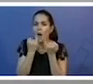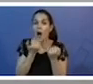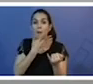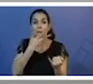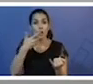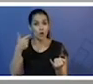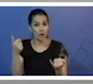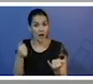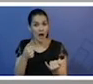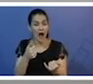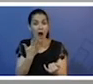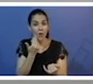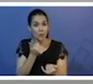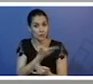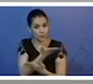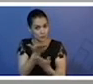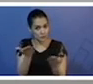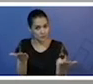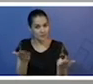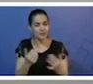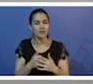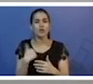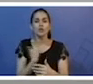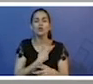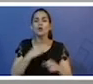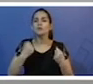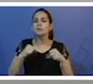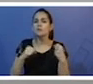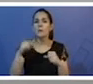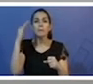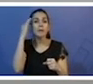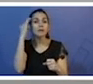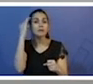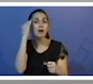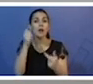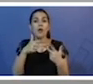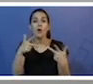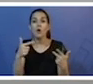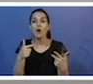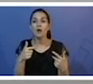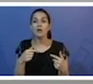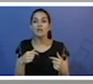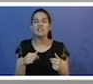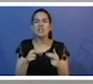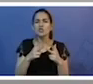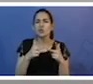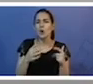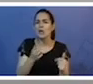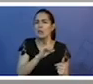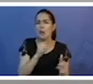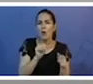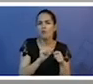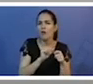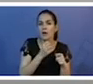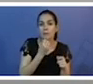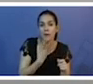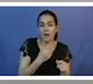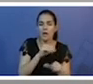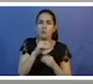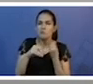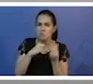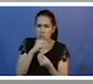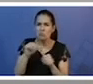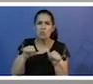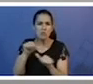a dieta, né, da gente. A gente tem que estar sempre pensando no que não nos faz bem e dar uma mudada no que a gente